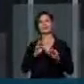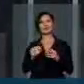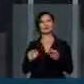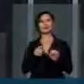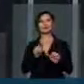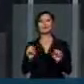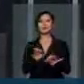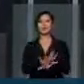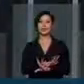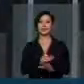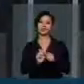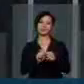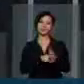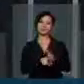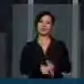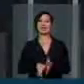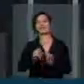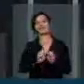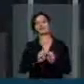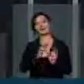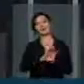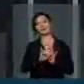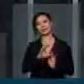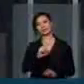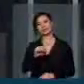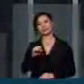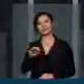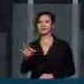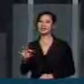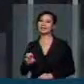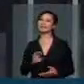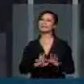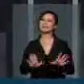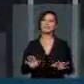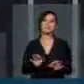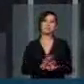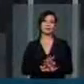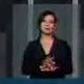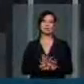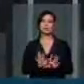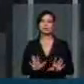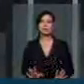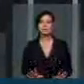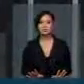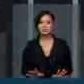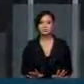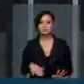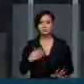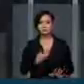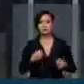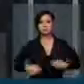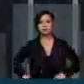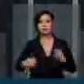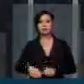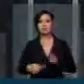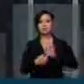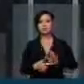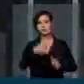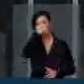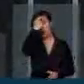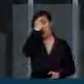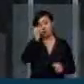Constituinte, né, que vai resolver a questão. Não, nós temos que ter uma lógica clara. Ou esse